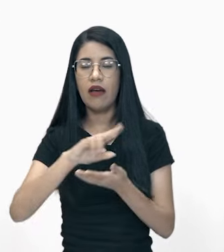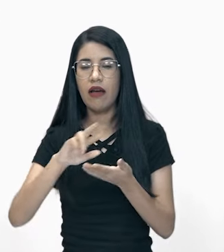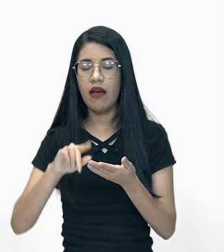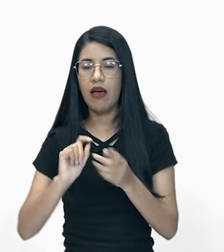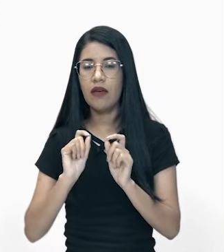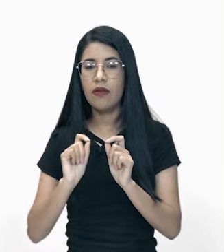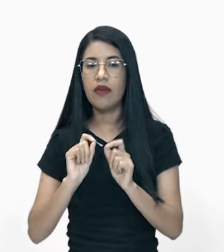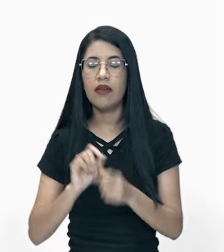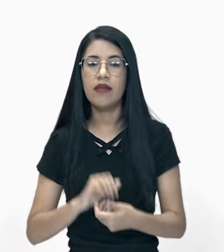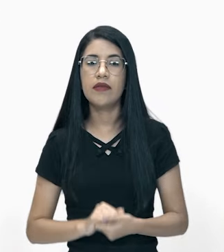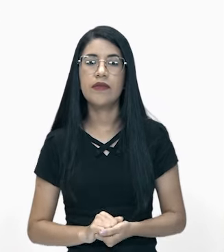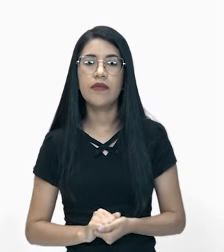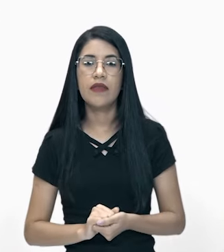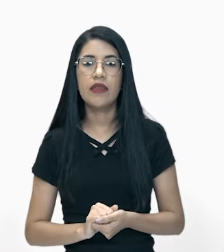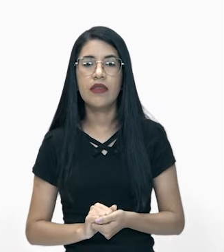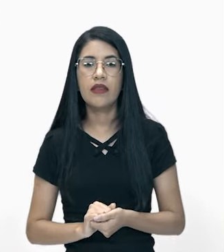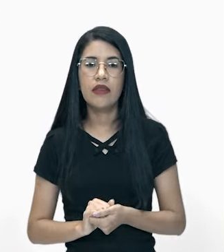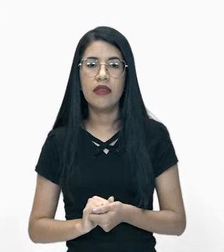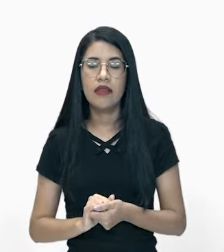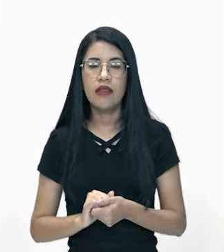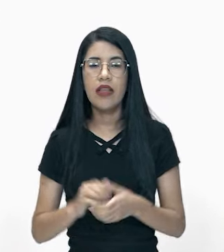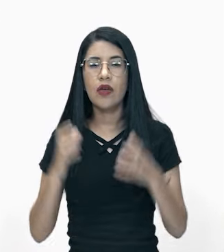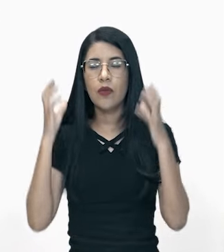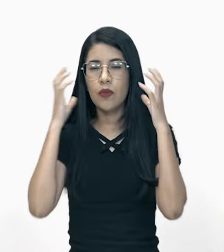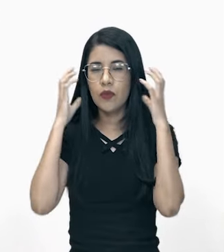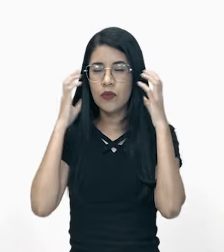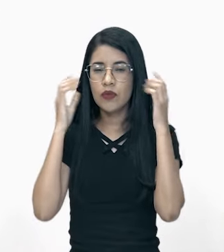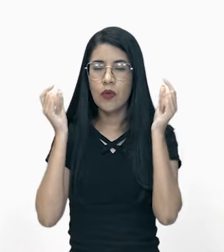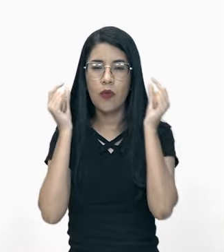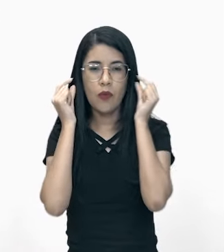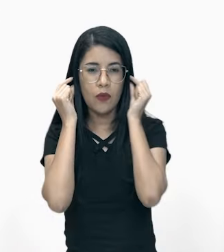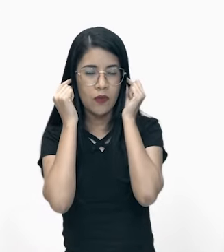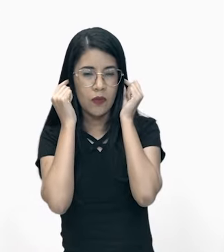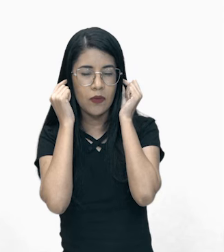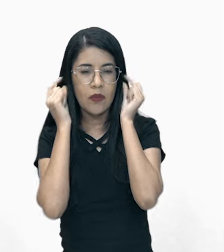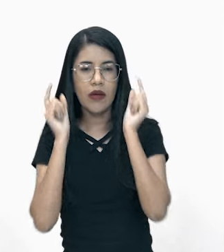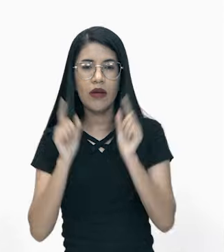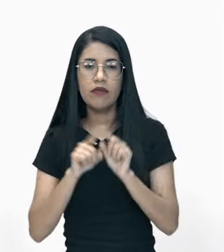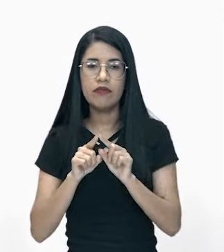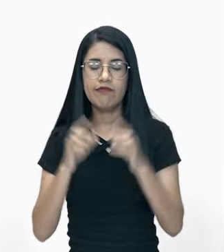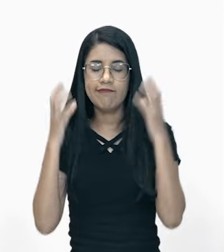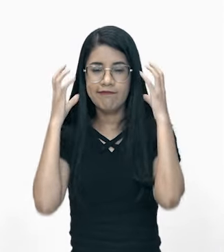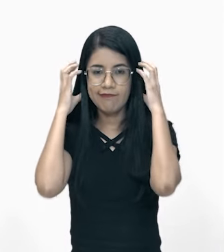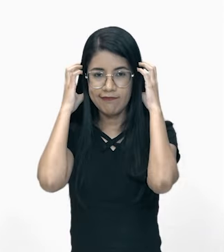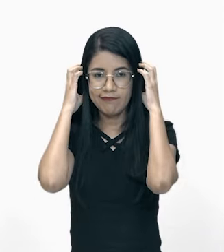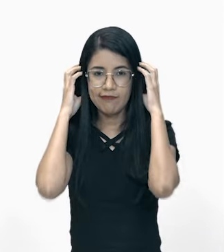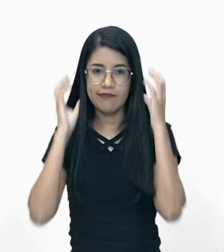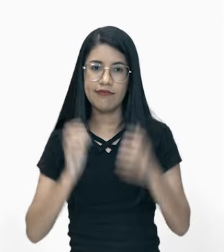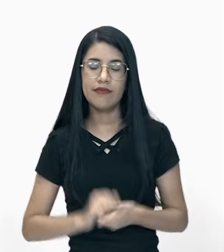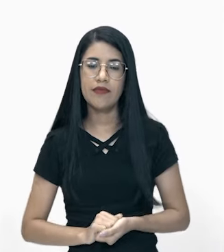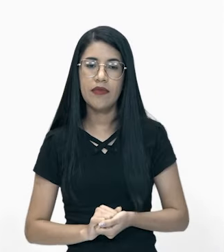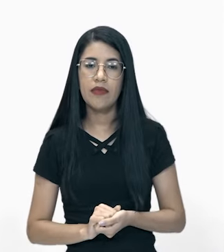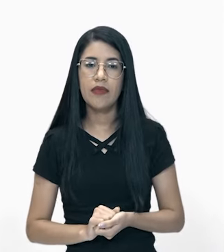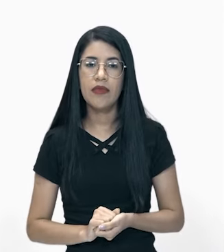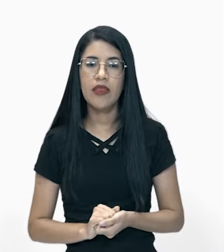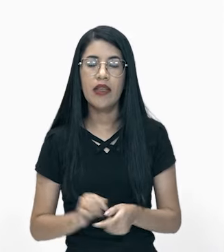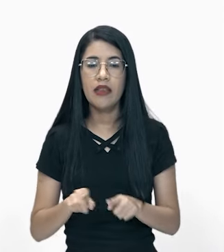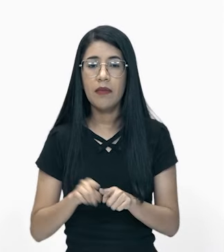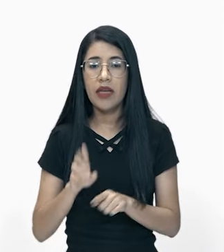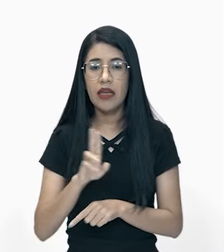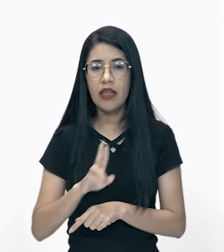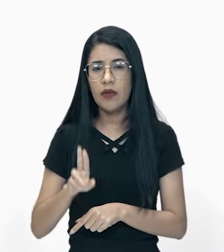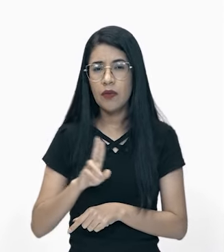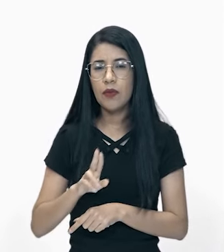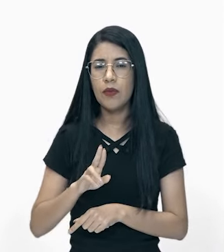As caixas de som, fones de ouvido, os headsets sem fios são exemplos